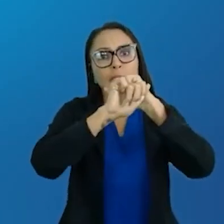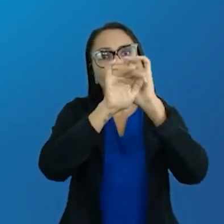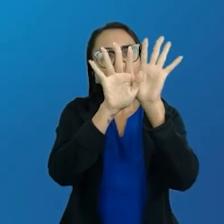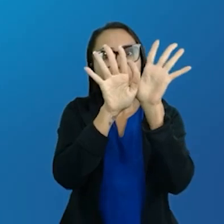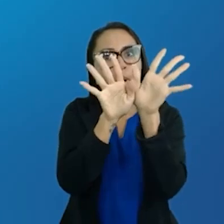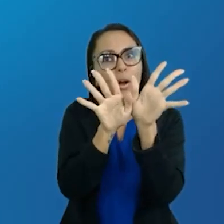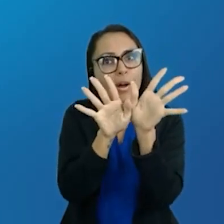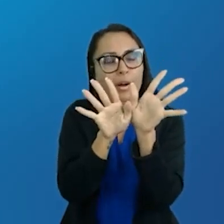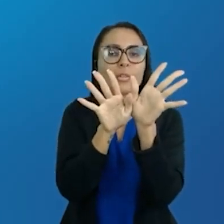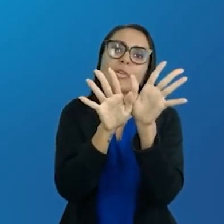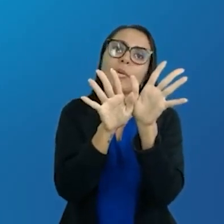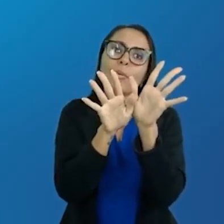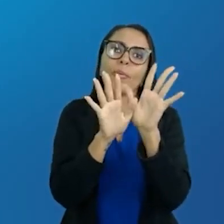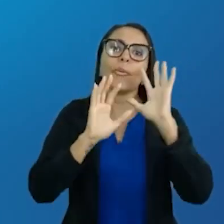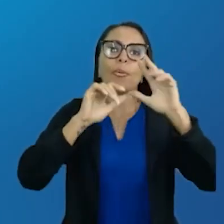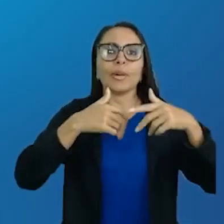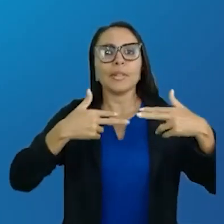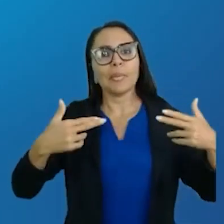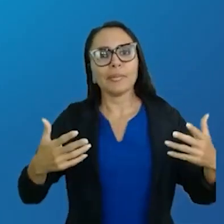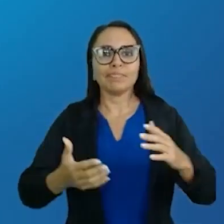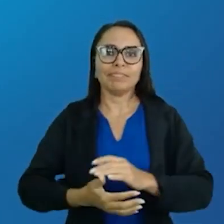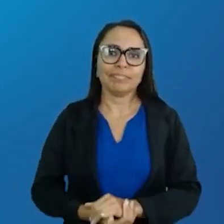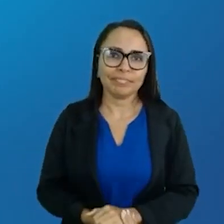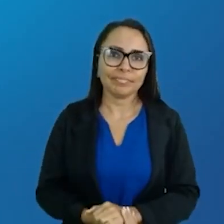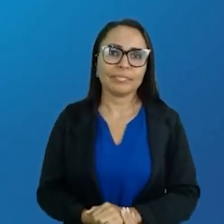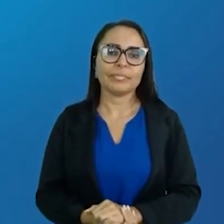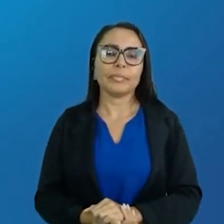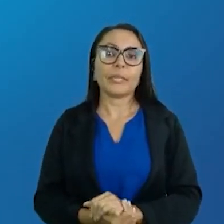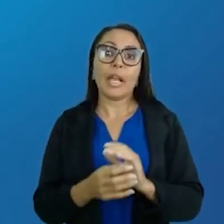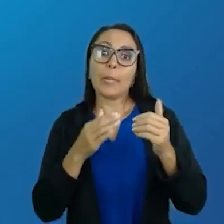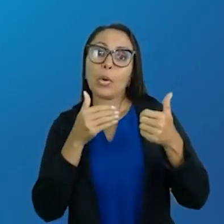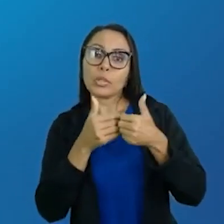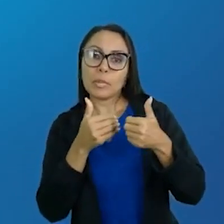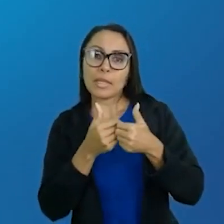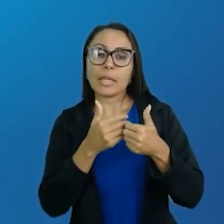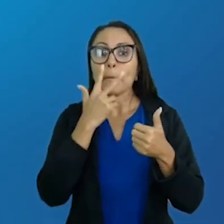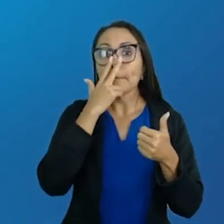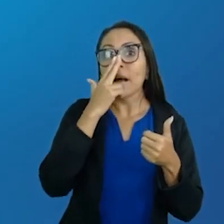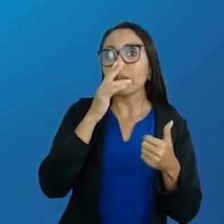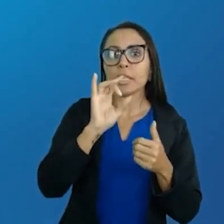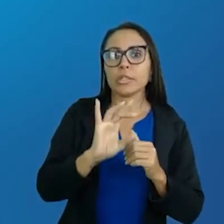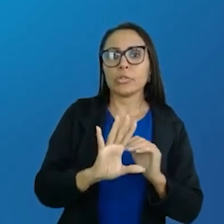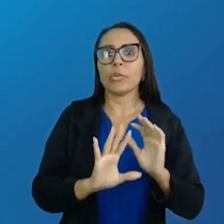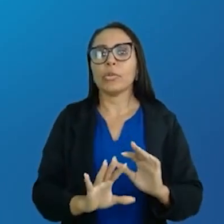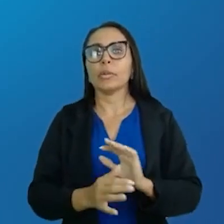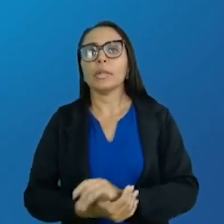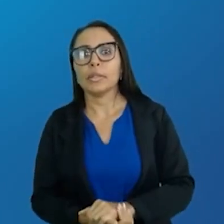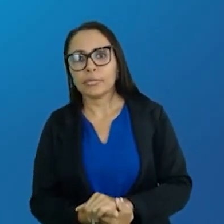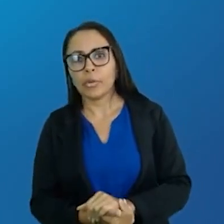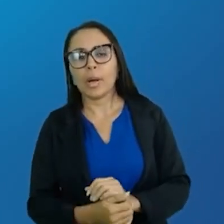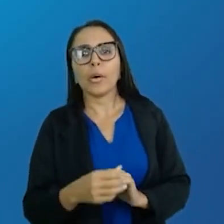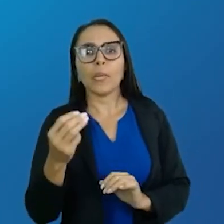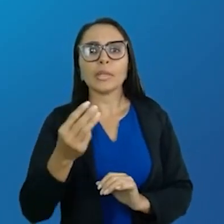um pouco diferente da unidade, forma algo novo, é a proximidade. Então, a proximidade de algo forma uma terceira forma,